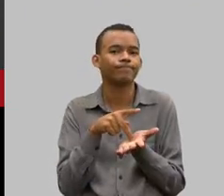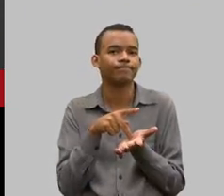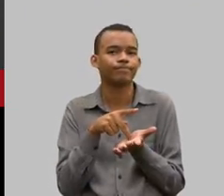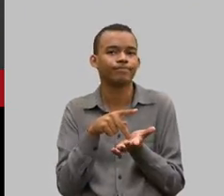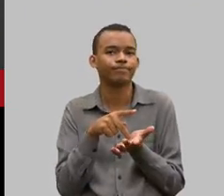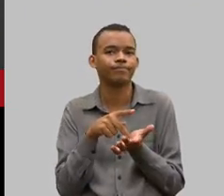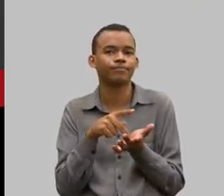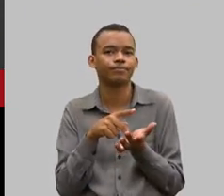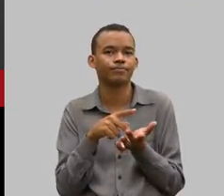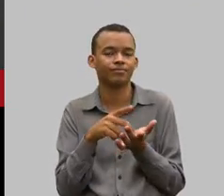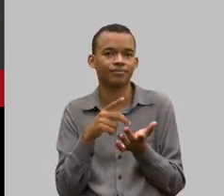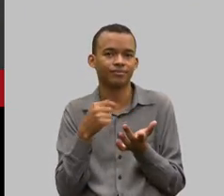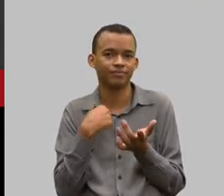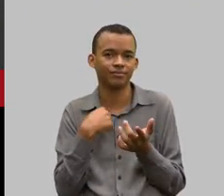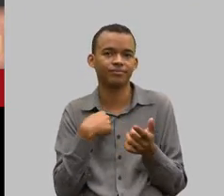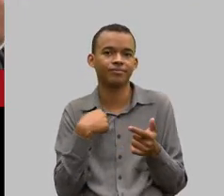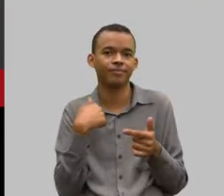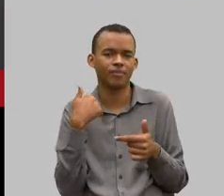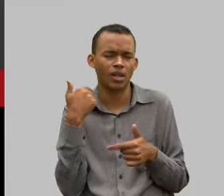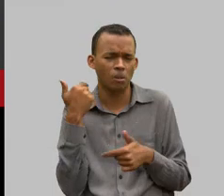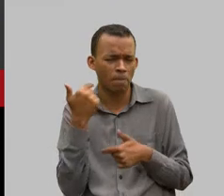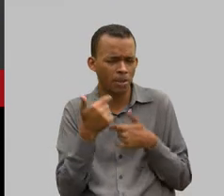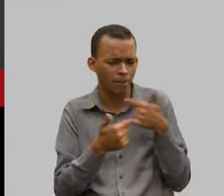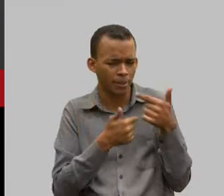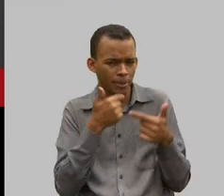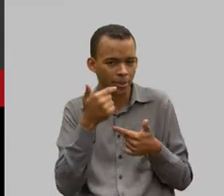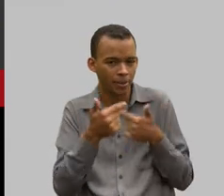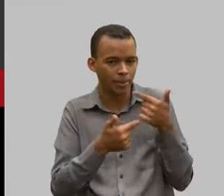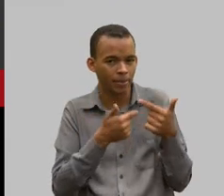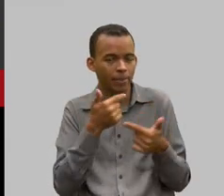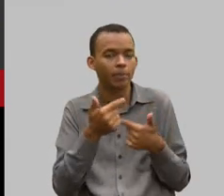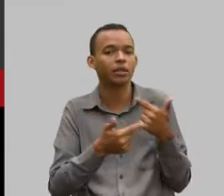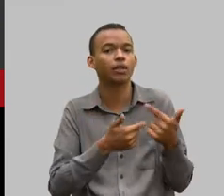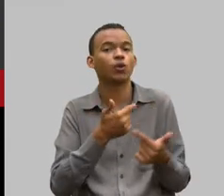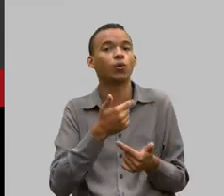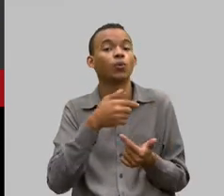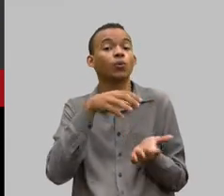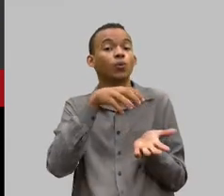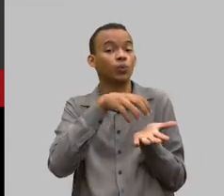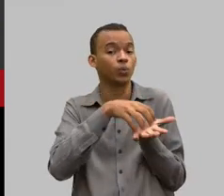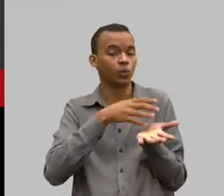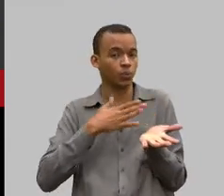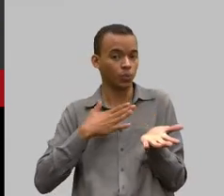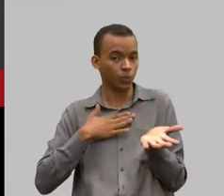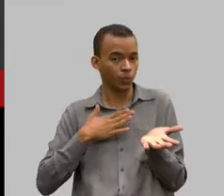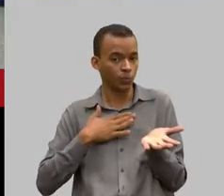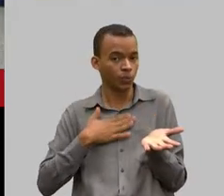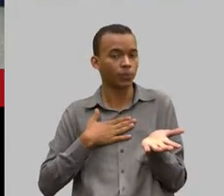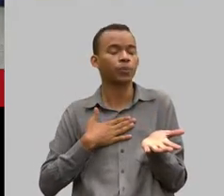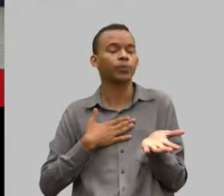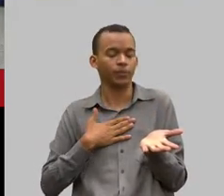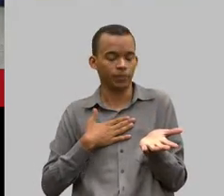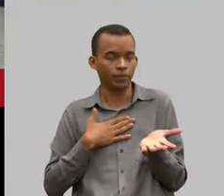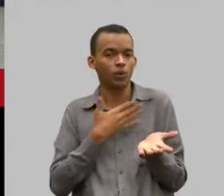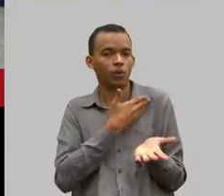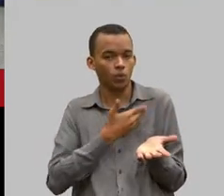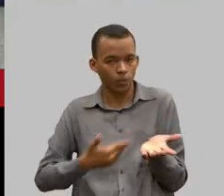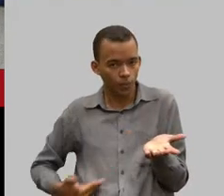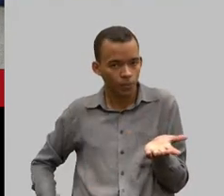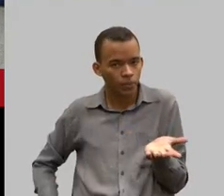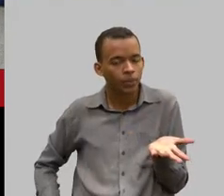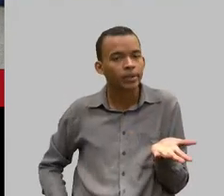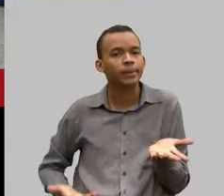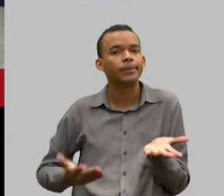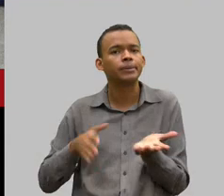trabalhasse mas eu trabalho muito tô trabalhando pelo governo tô trabalhando muito na minha base então tenho que parabenizar muito você nessa interlocução aqui com a